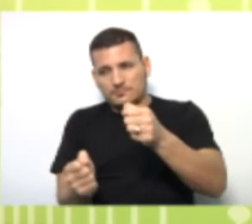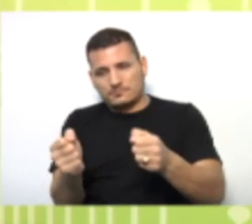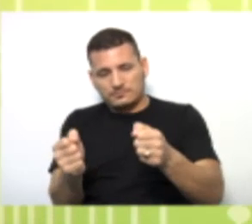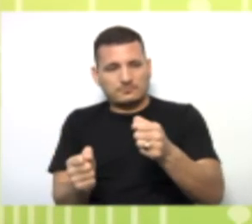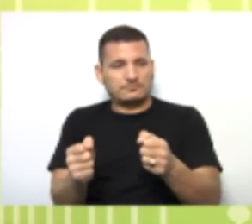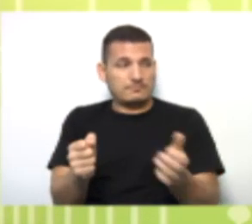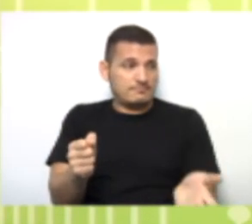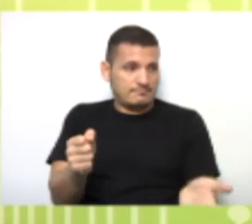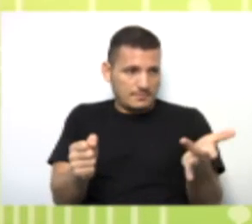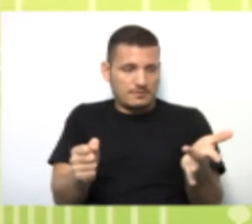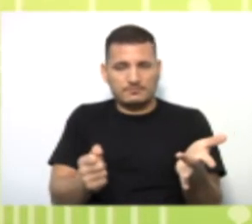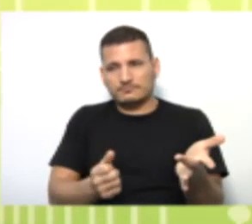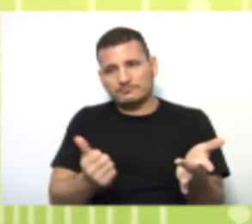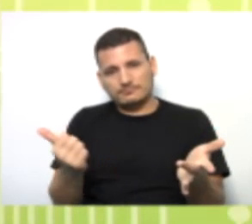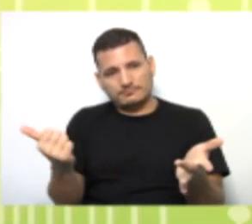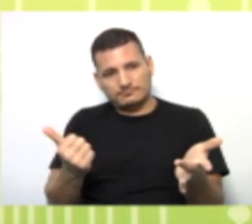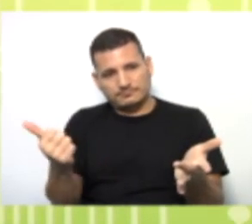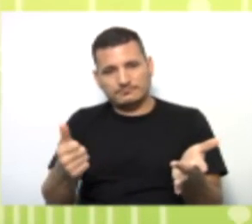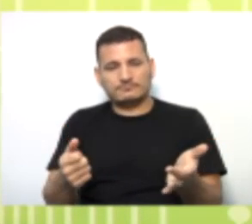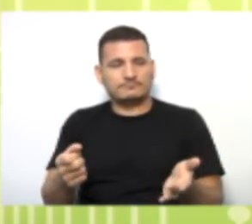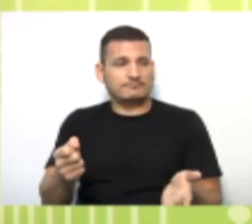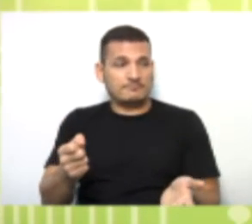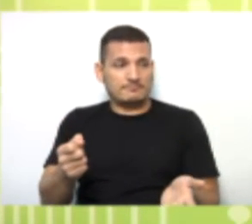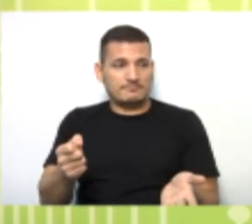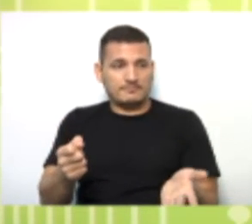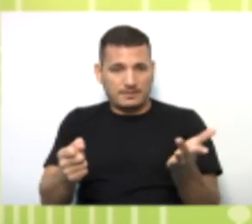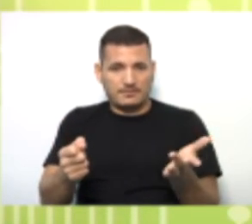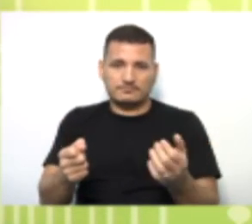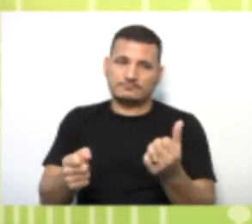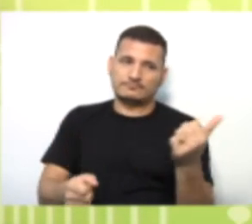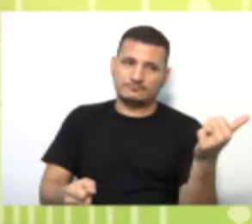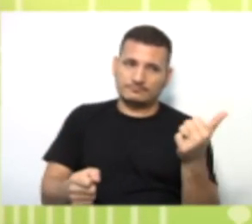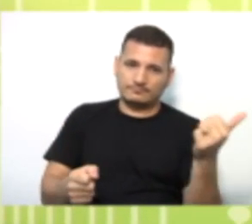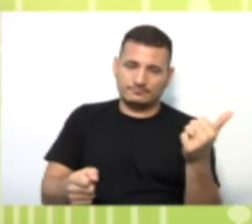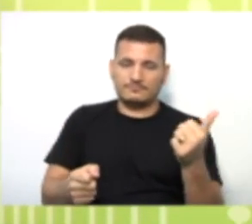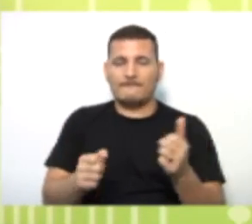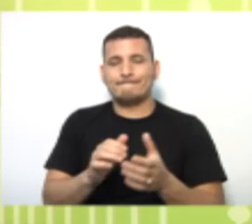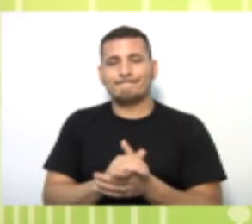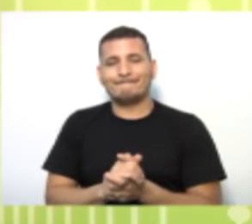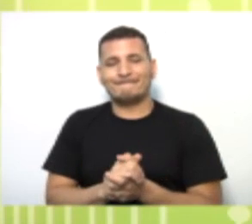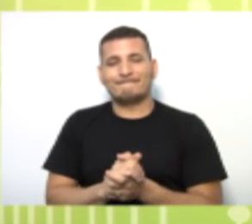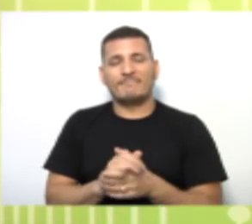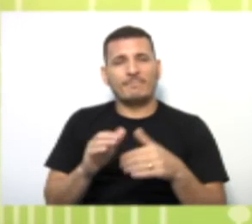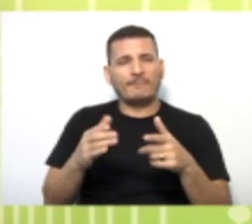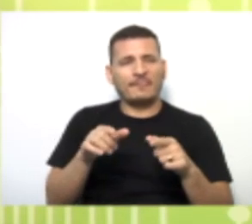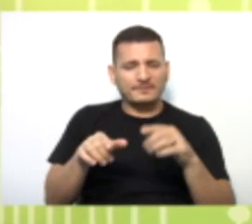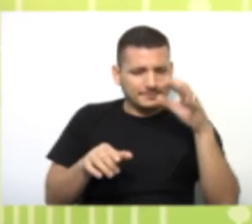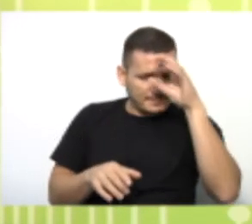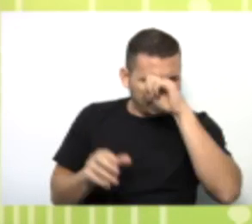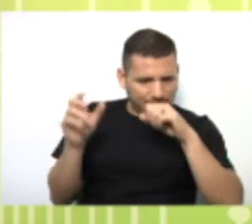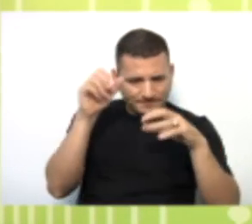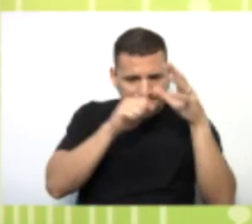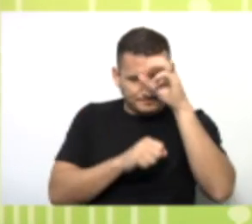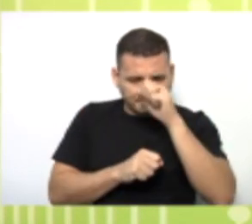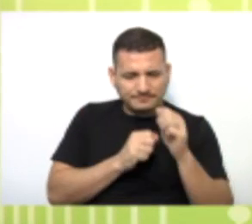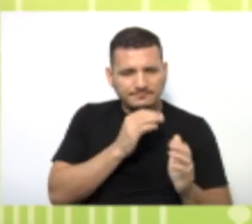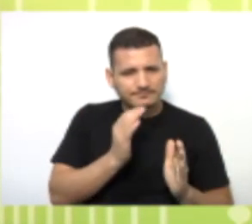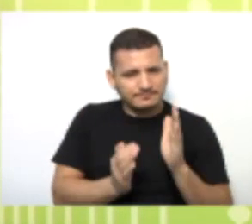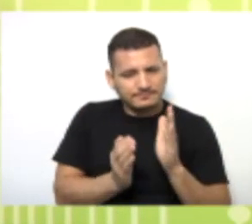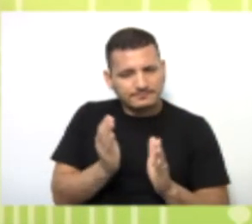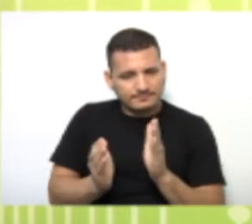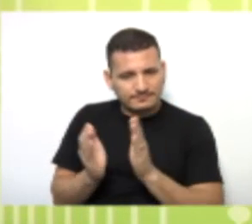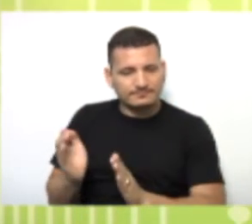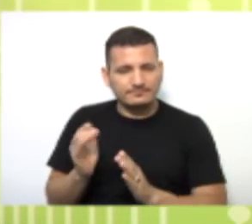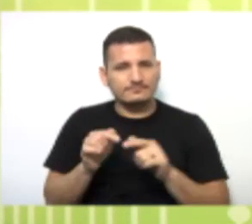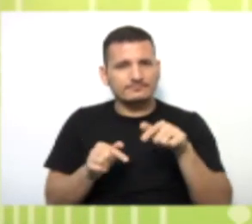gente esquece, né, professor? Na verdade, muita gente esquece. Isso aqui é a seta. Então, você vai aprendendo aos poucos. E quando você está começando